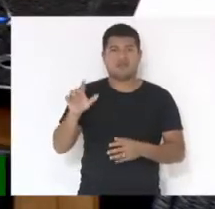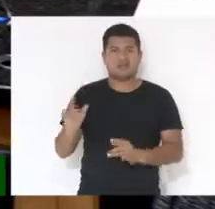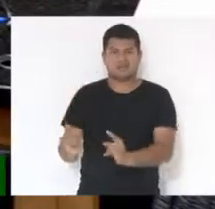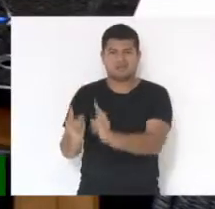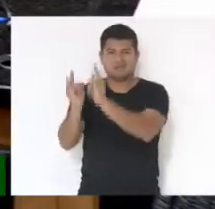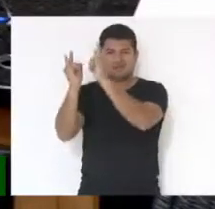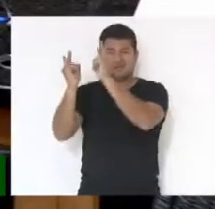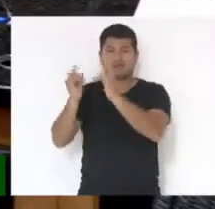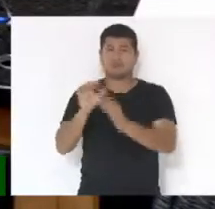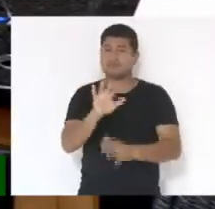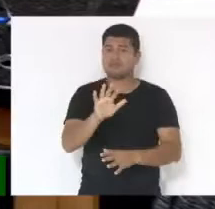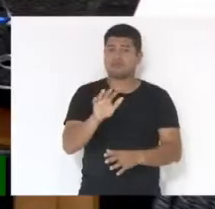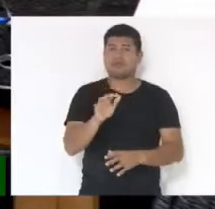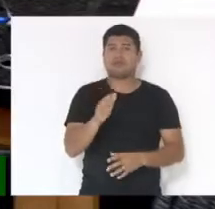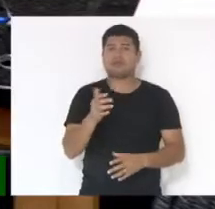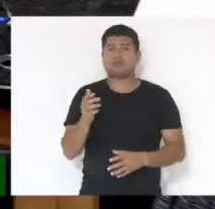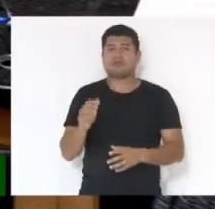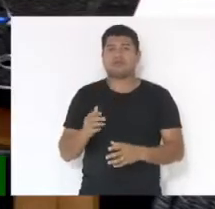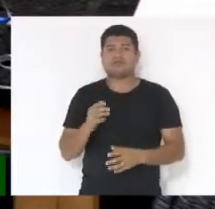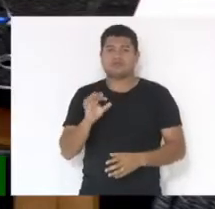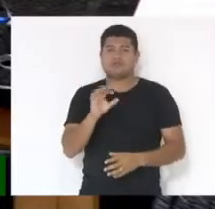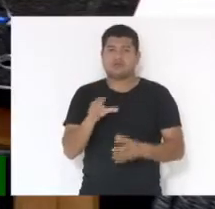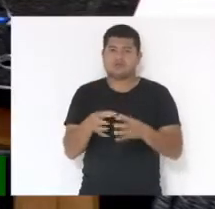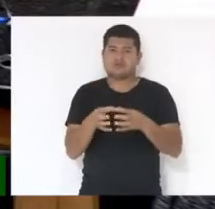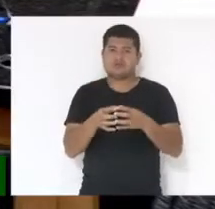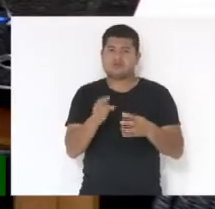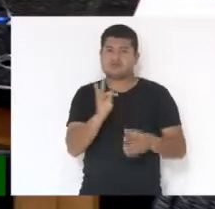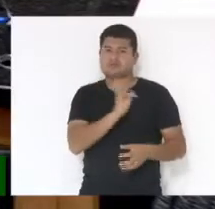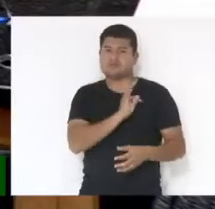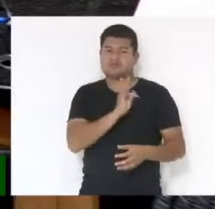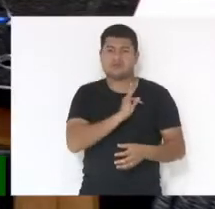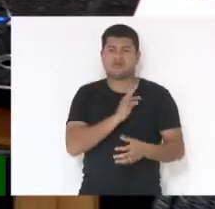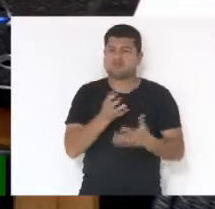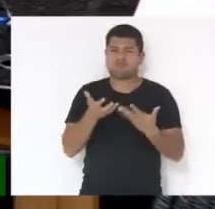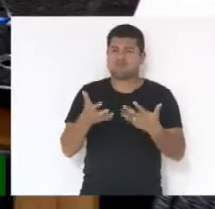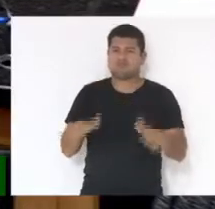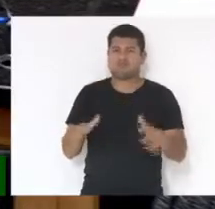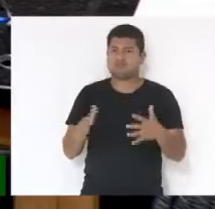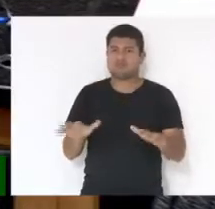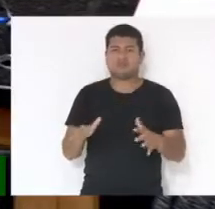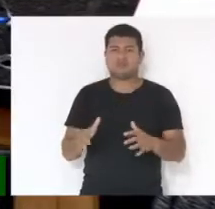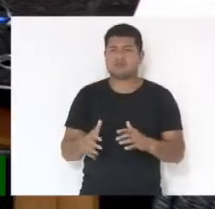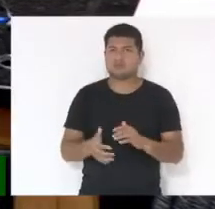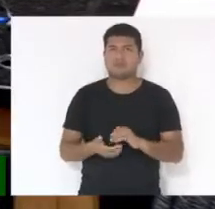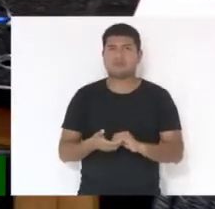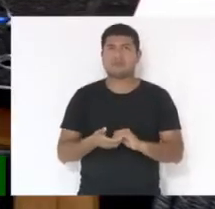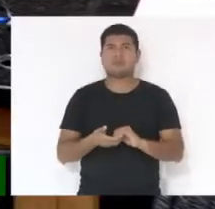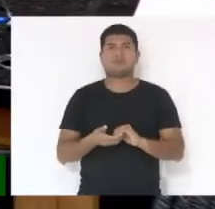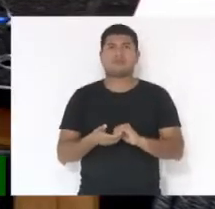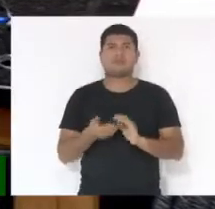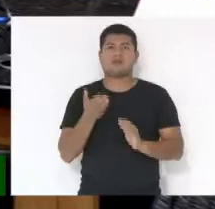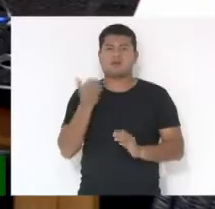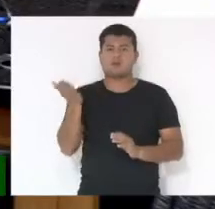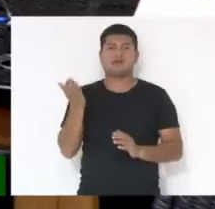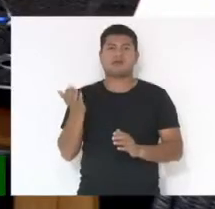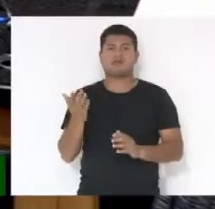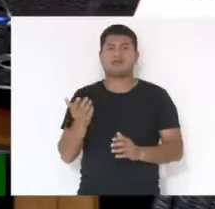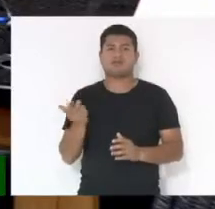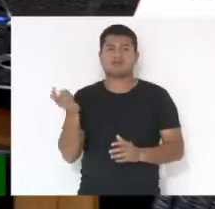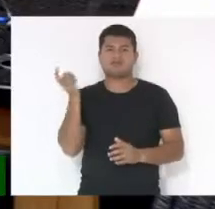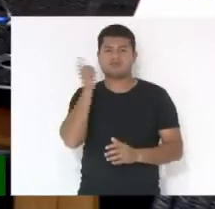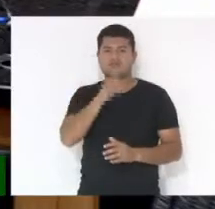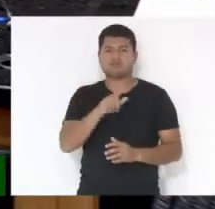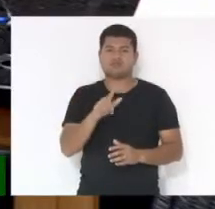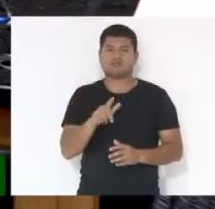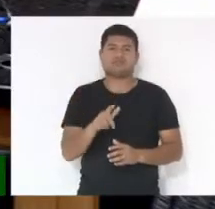porém, parece que o corpo técnico da Fátima não quis, se negou a ocupar o prédio, isso pelo menos é o que a